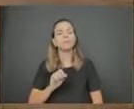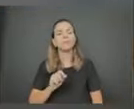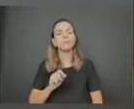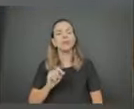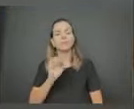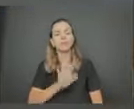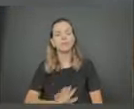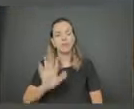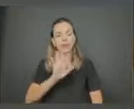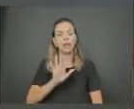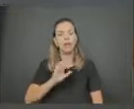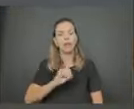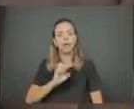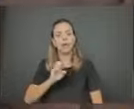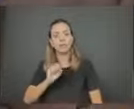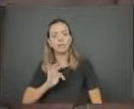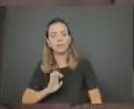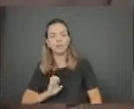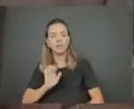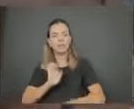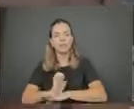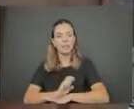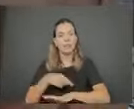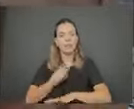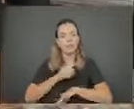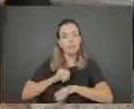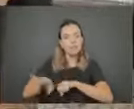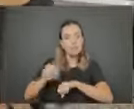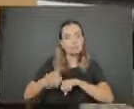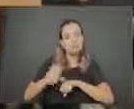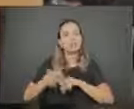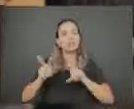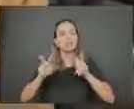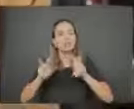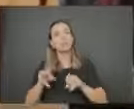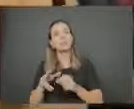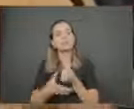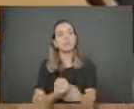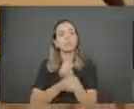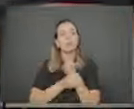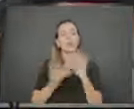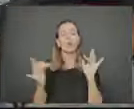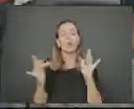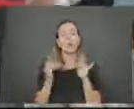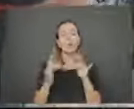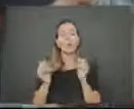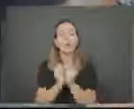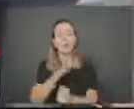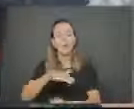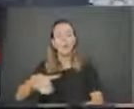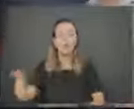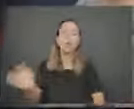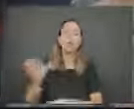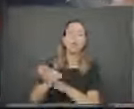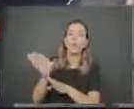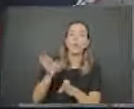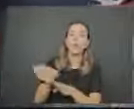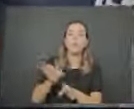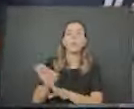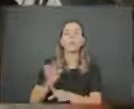sobre os cuidados com a segurança. Contato direto com as nossas crianças orientação aos pais e veranistas